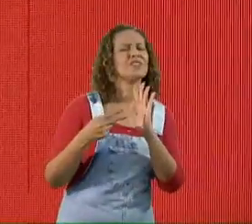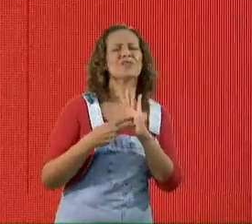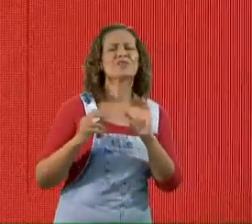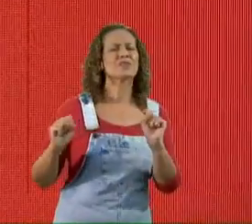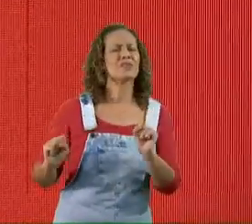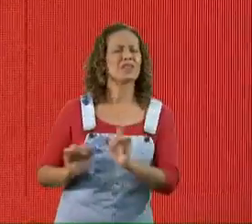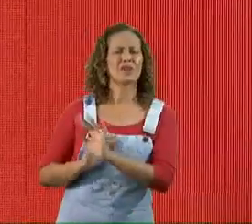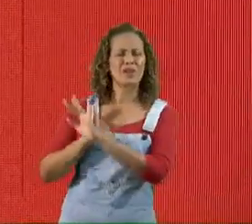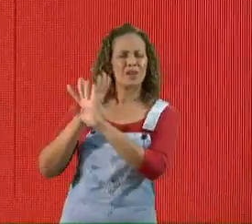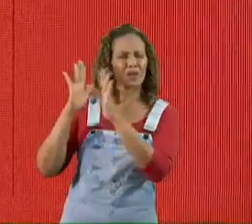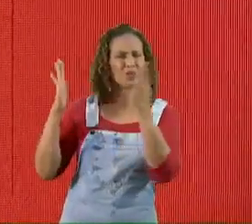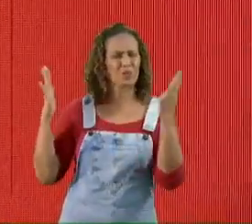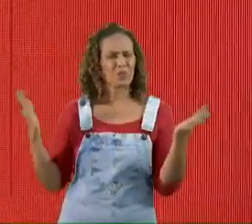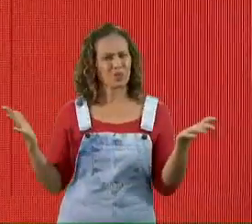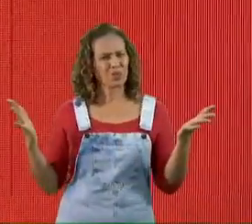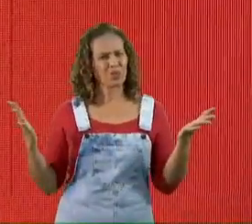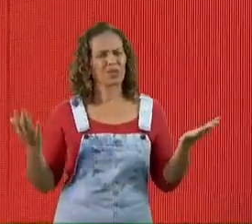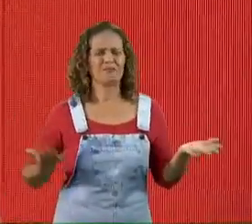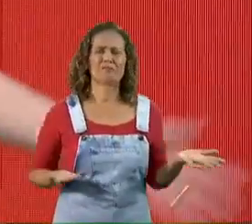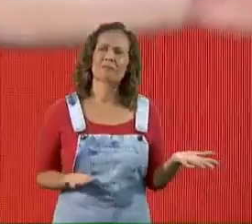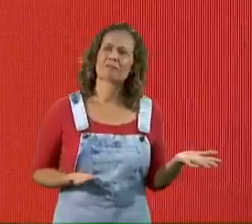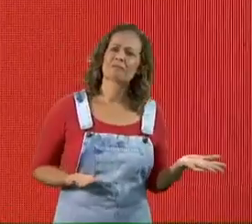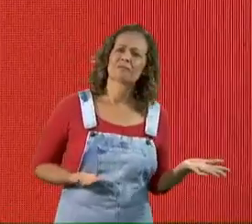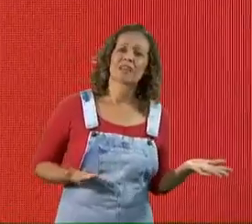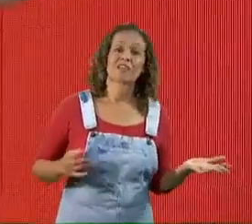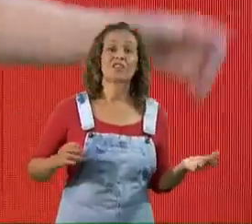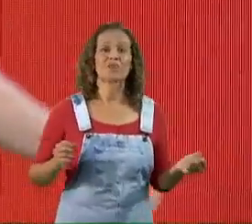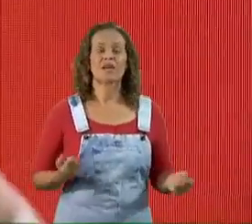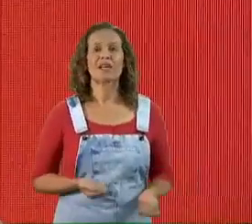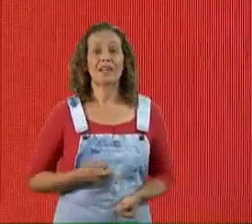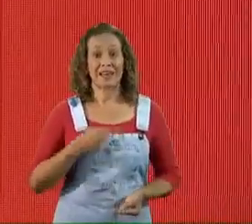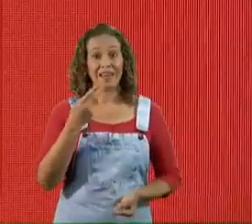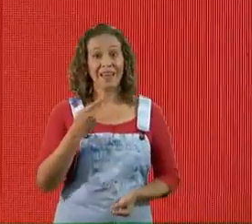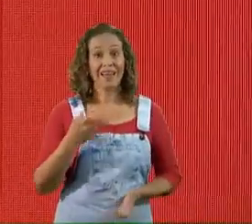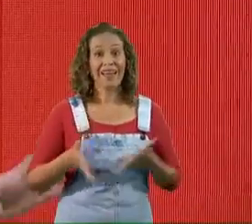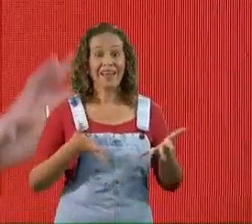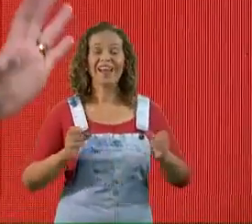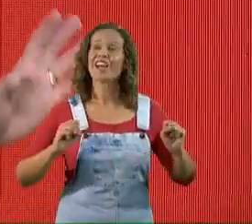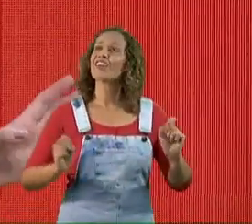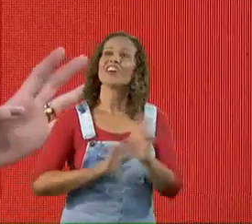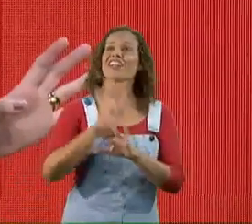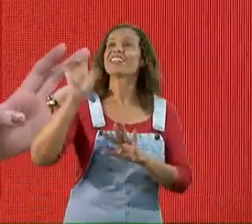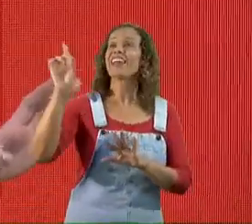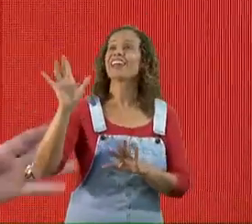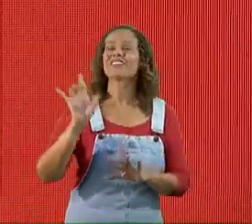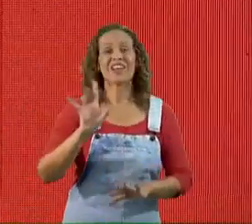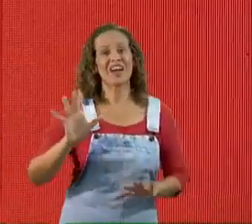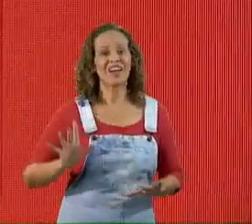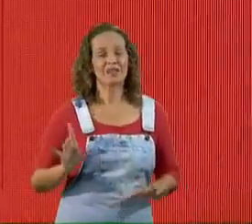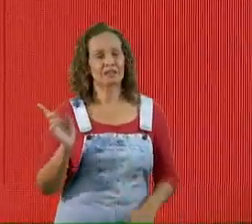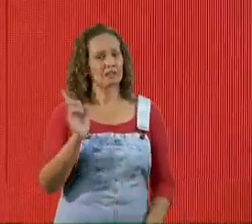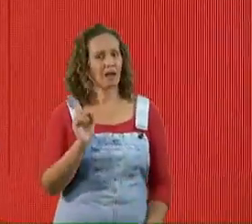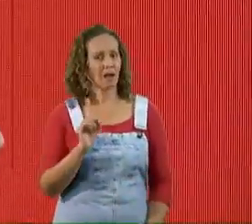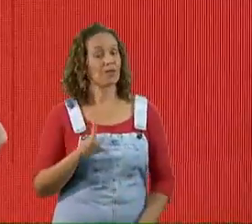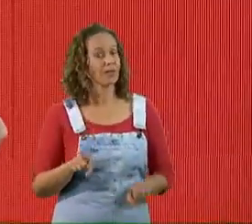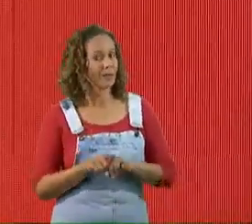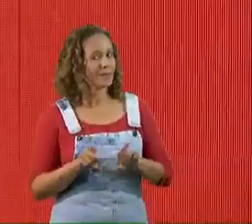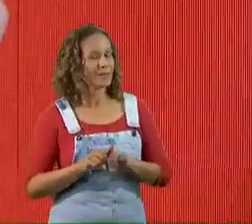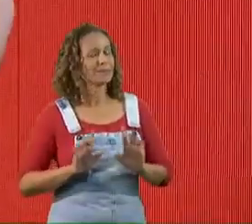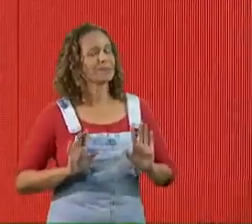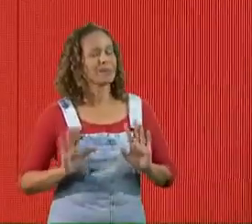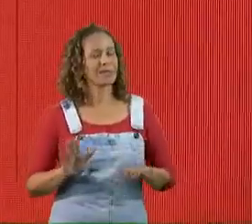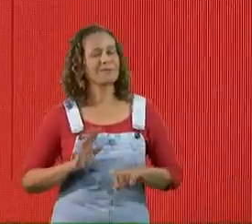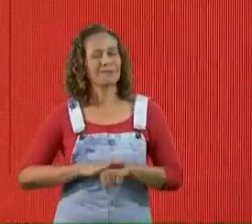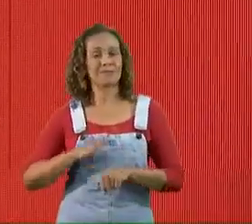glória? Será que é aquilo só quando a gente fala assim, glória a Deus? É isso? Também. Mas é muito mais que